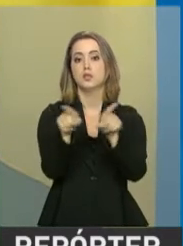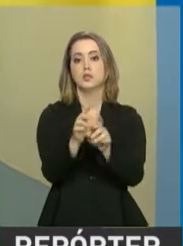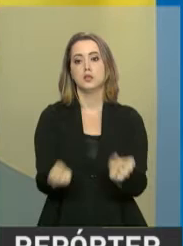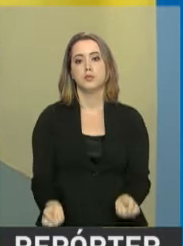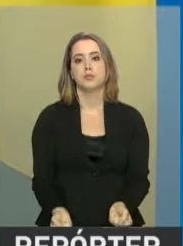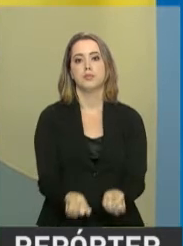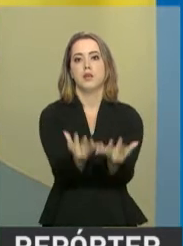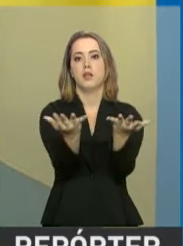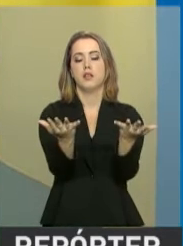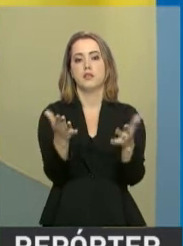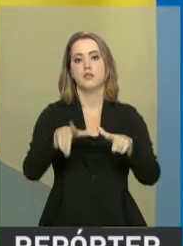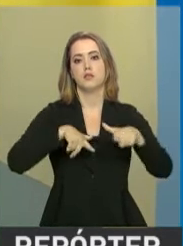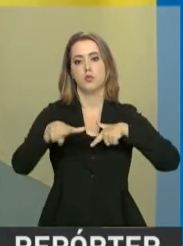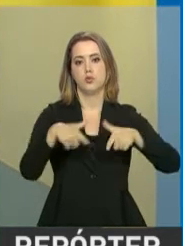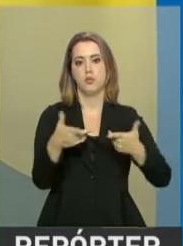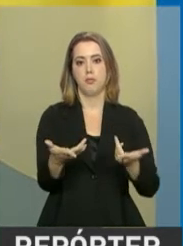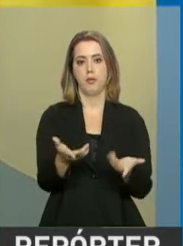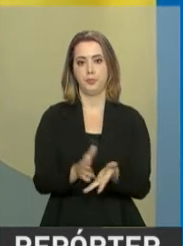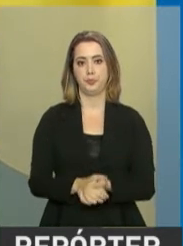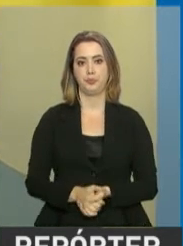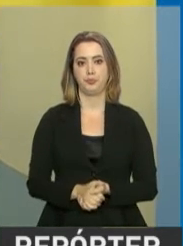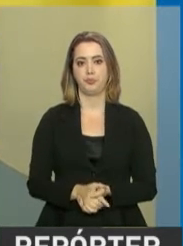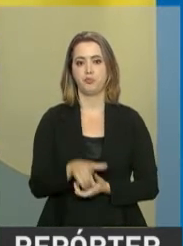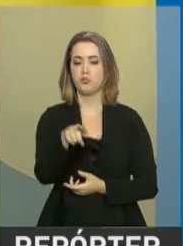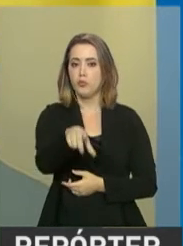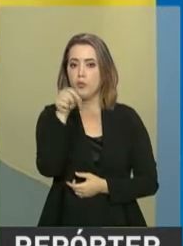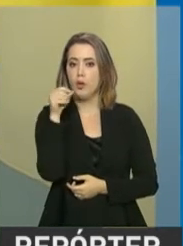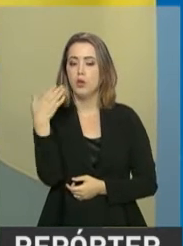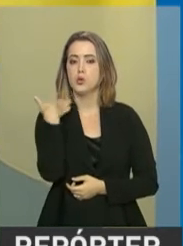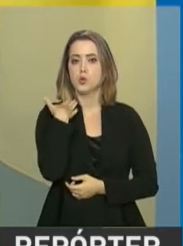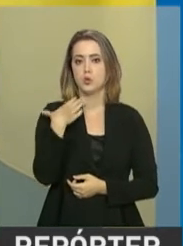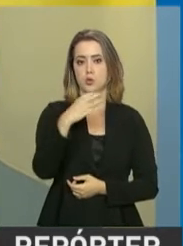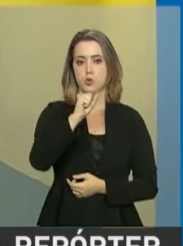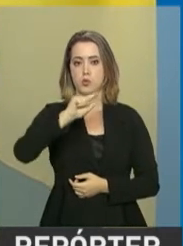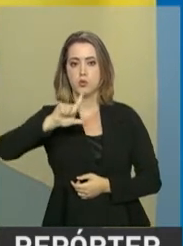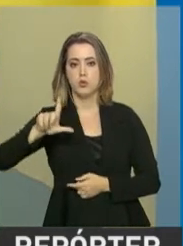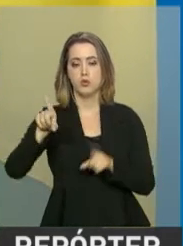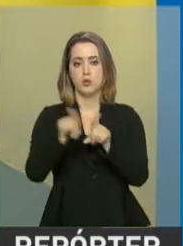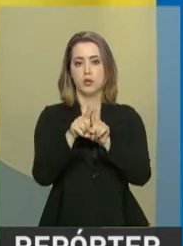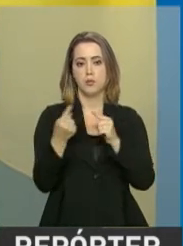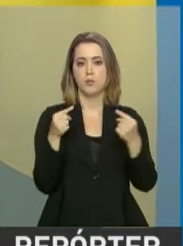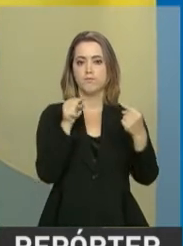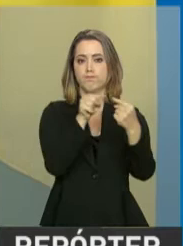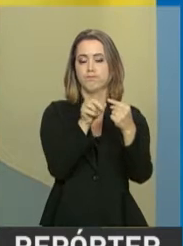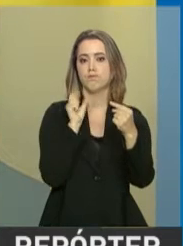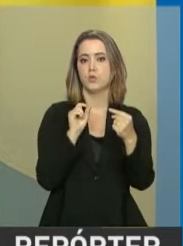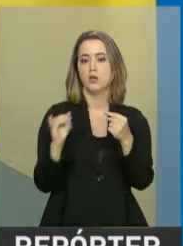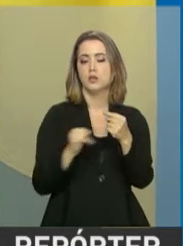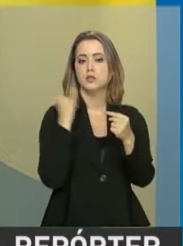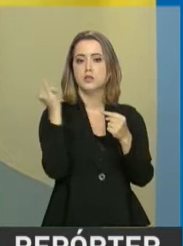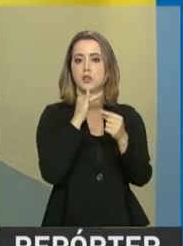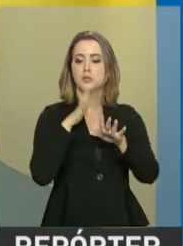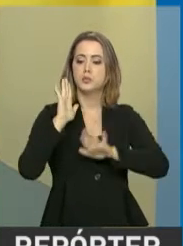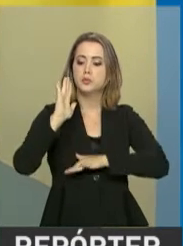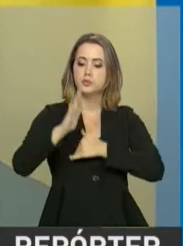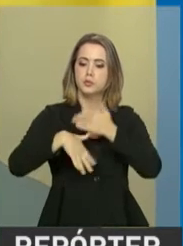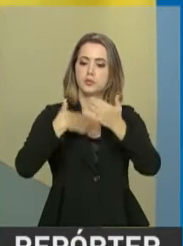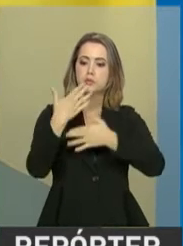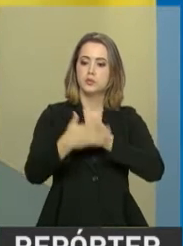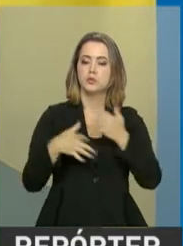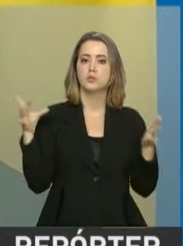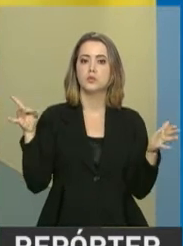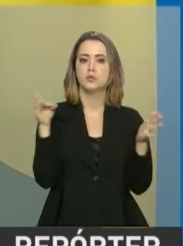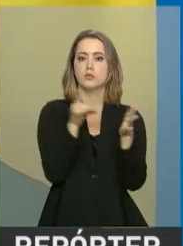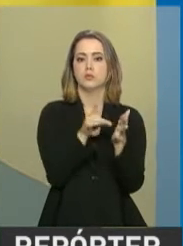de empregos a decisão do banco central aponta também para a importância de avançar de forma